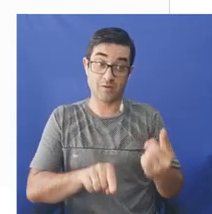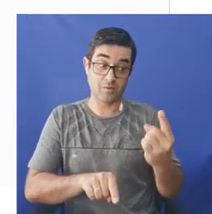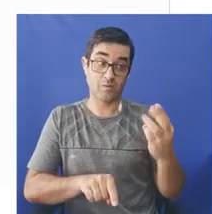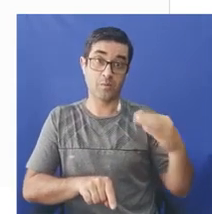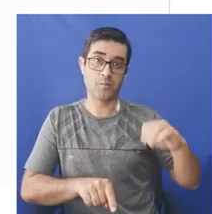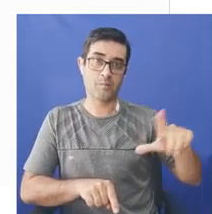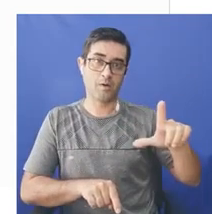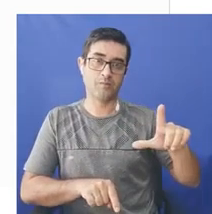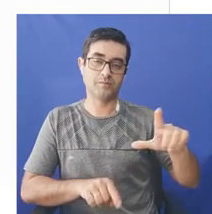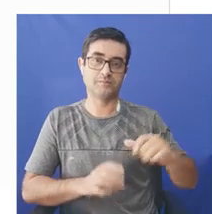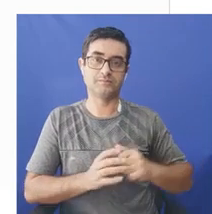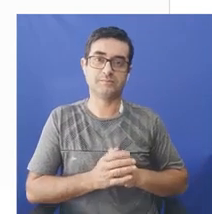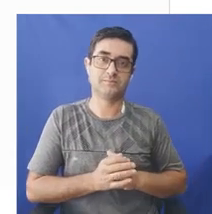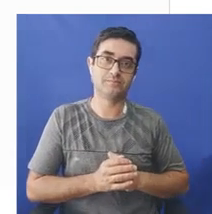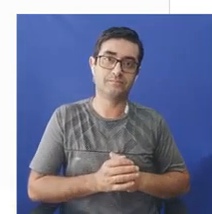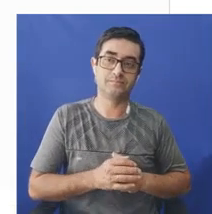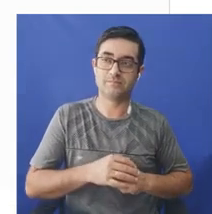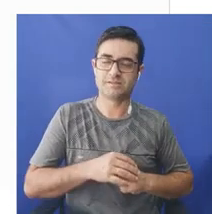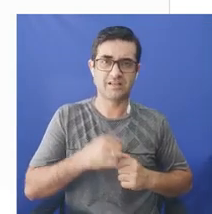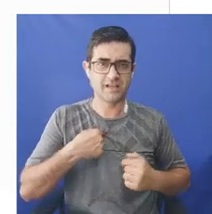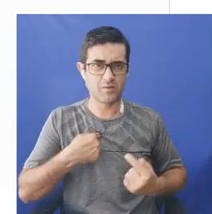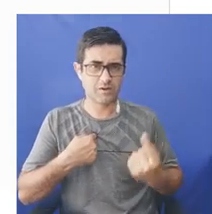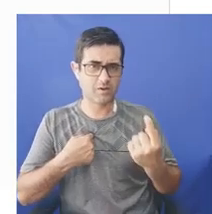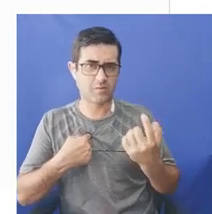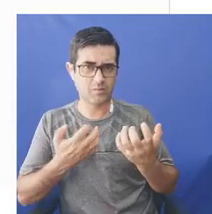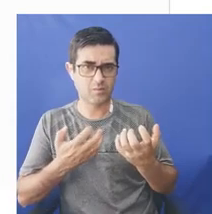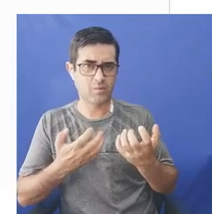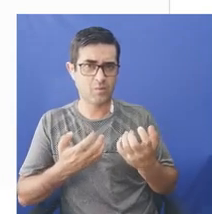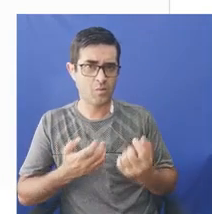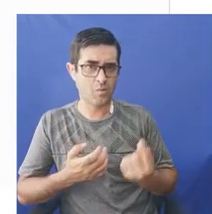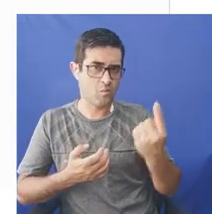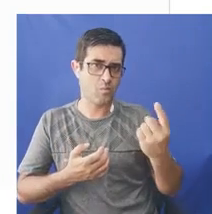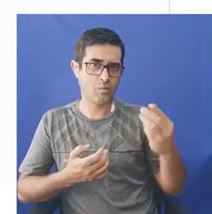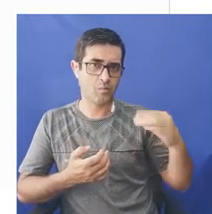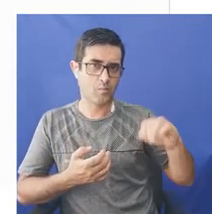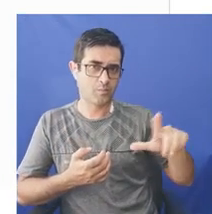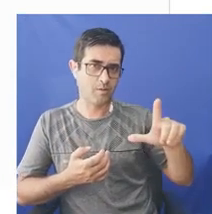quero 19 gramas, que seria 1 mol. Eu quero 23.